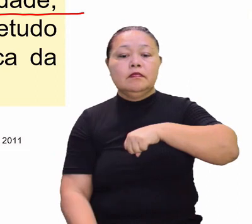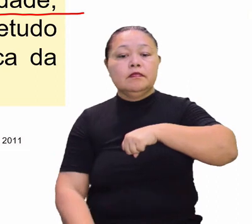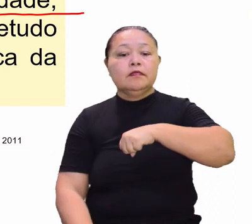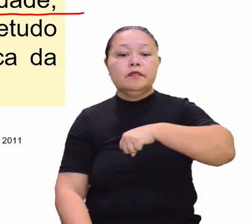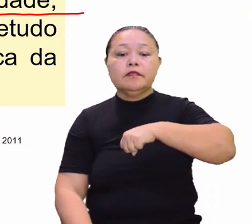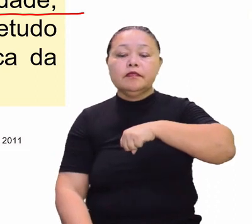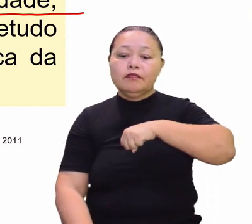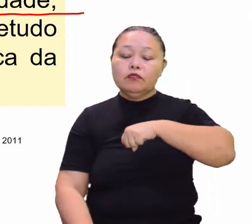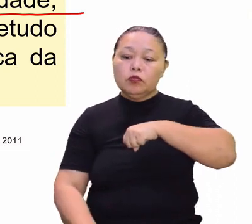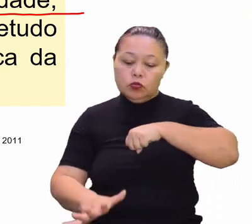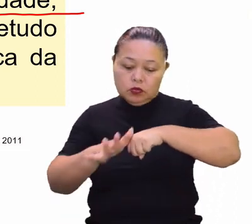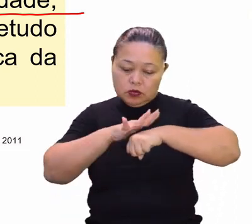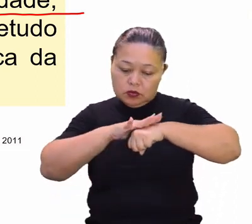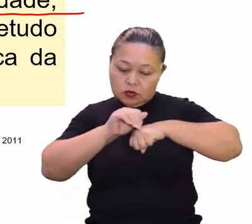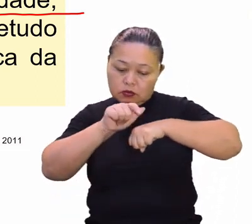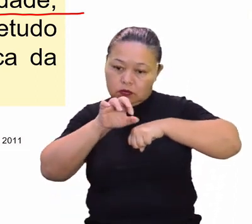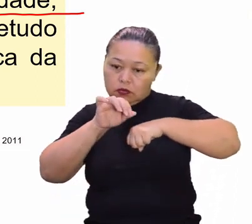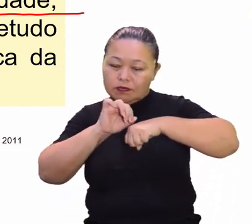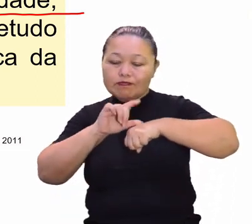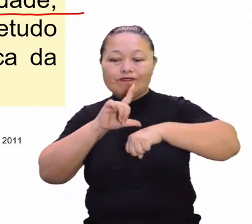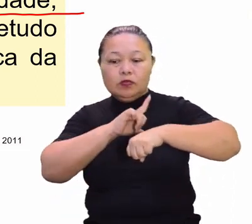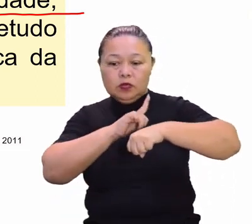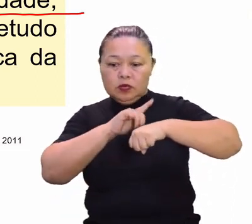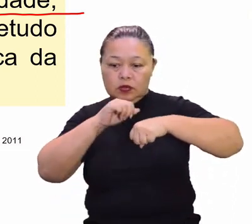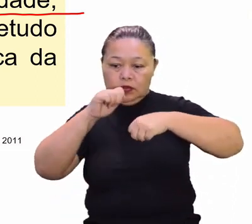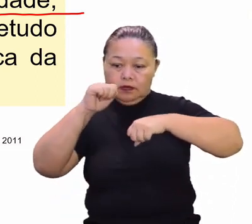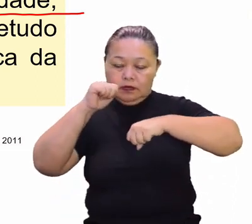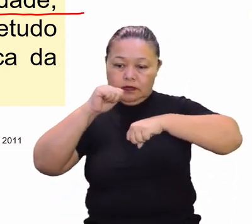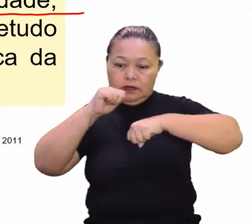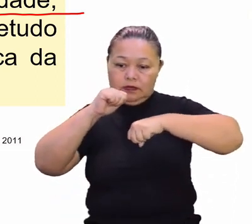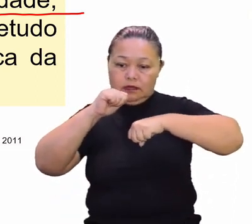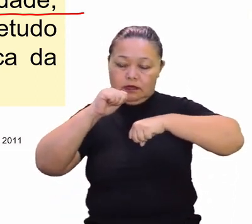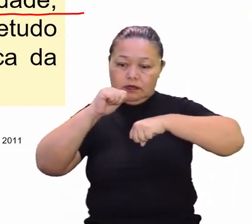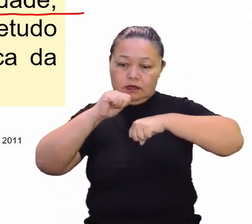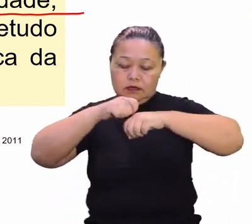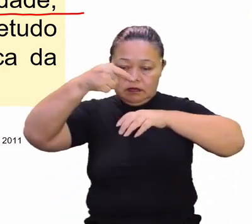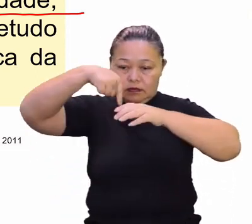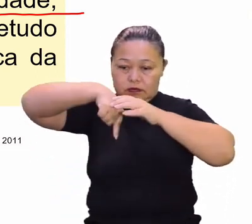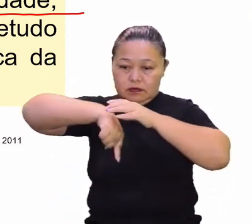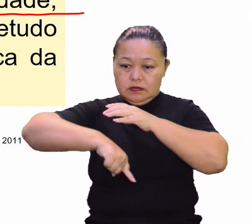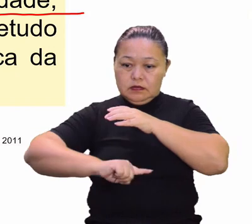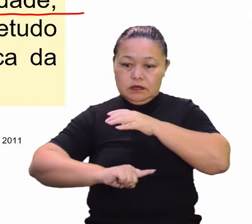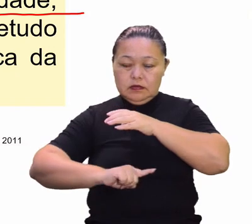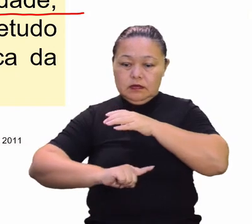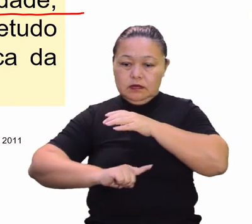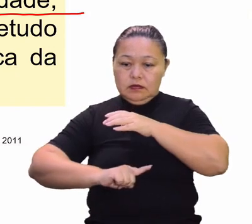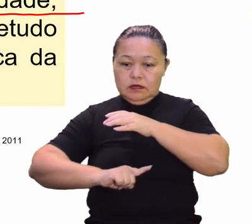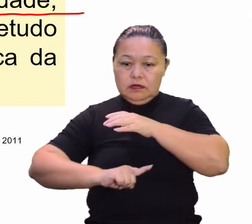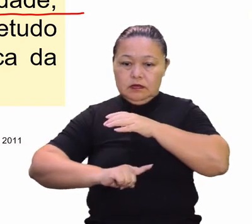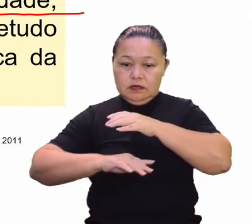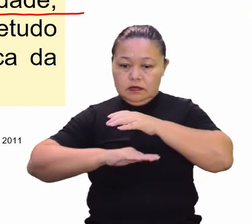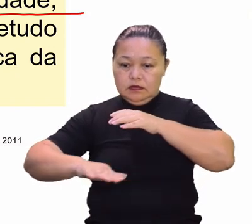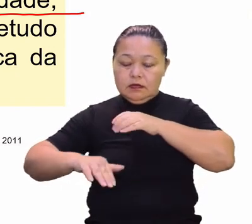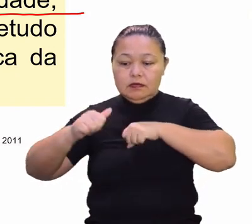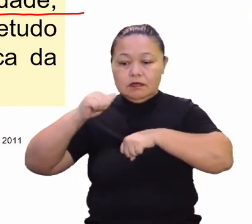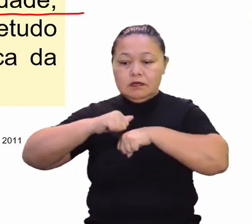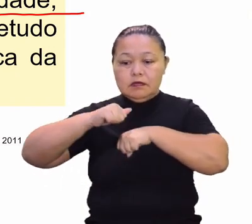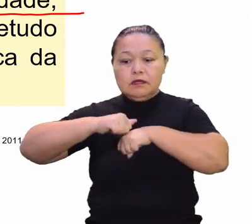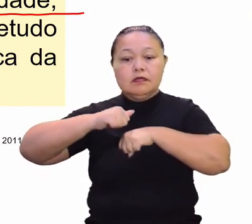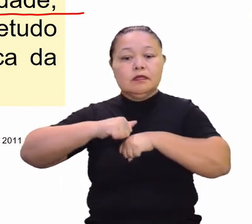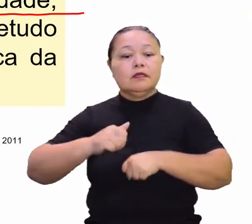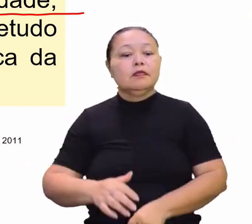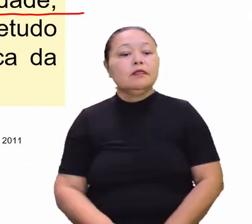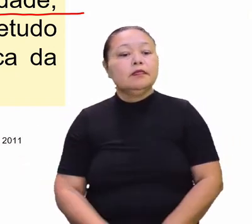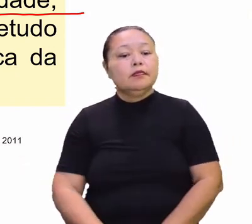pedregosidade, ou seja, é um solo que tem uma certa profundidade, já chega nas pedras, não é isso?